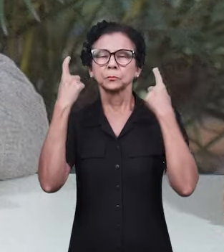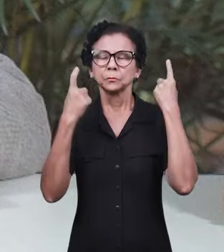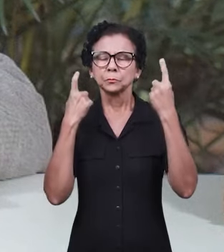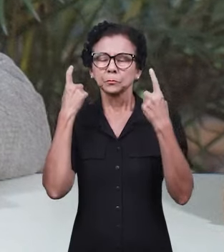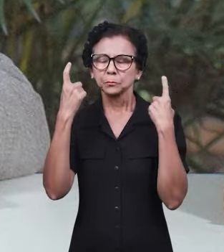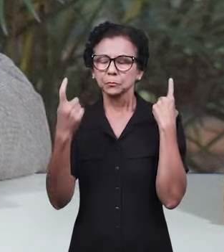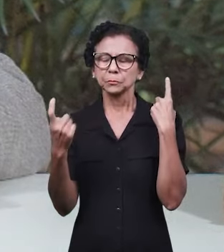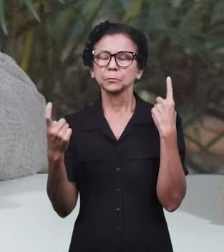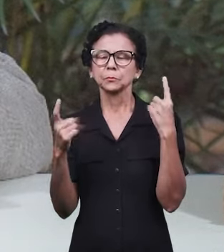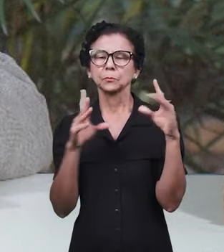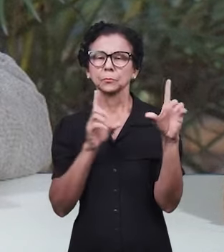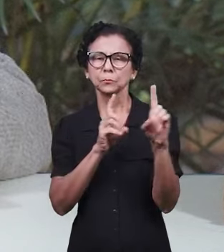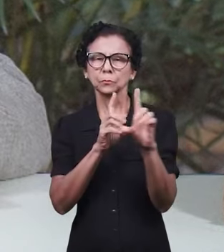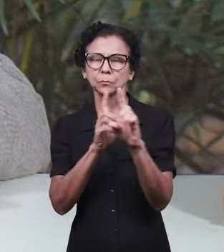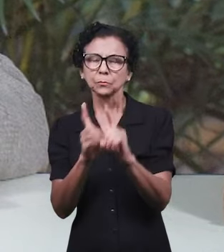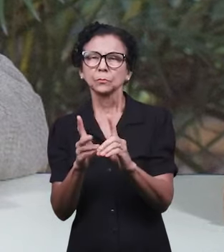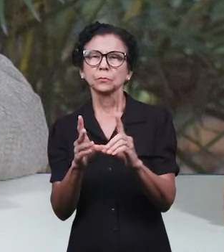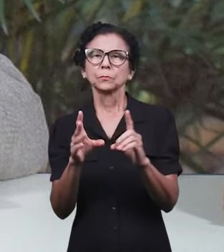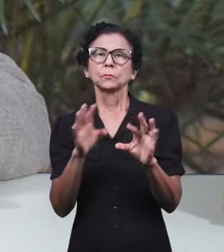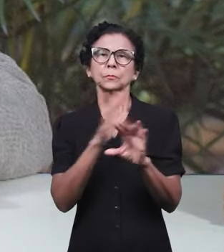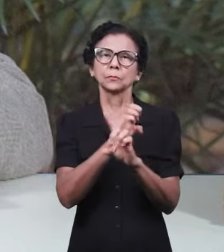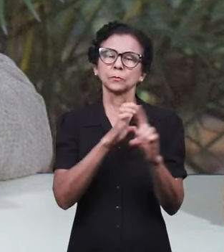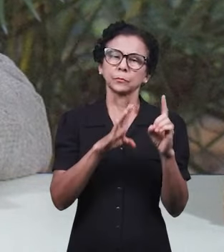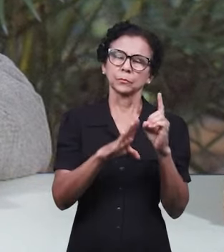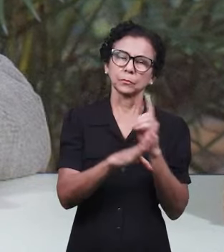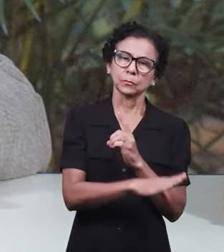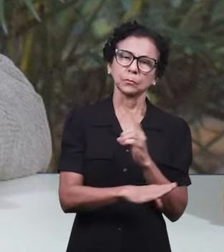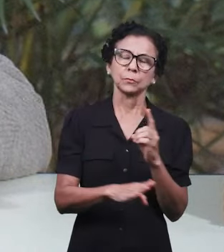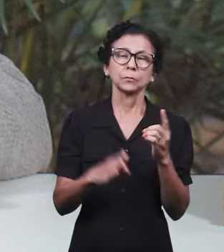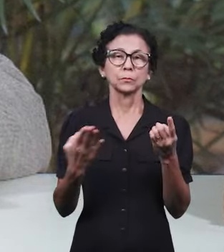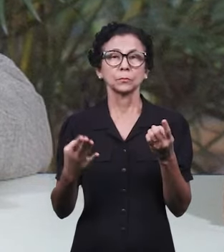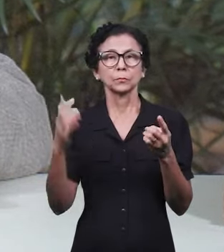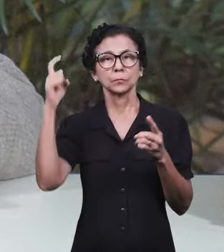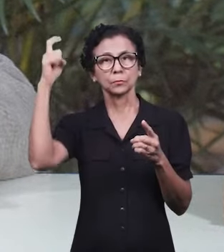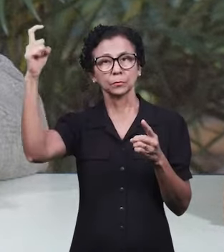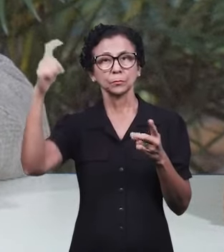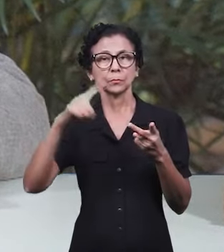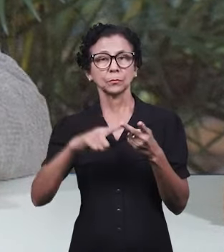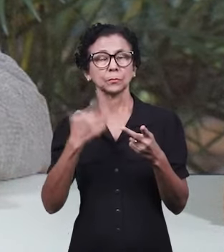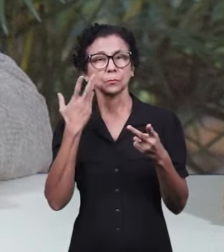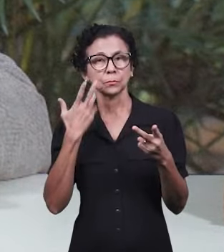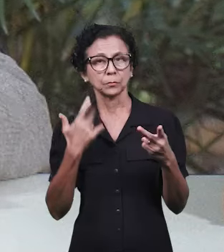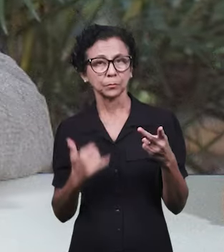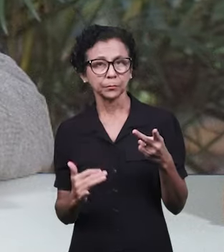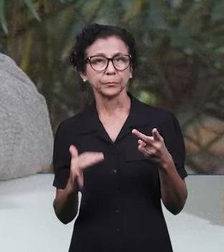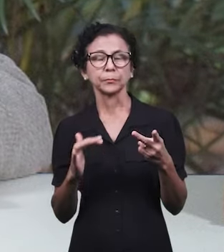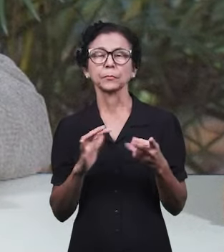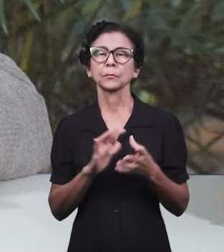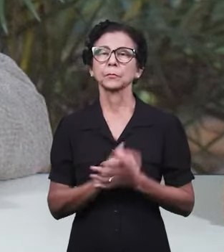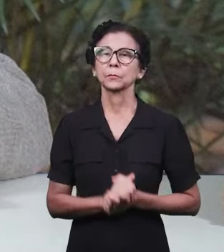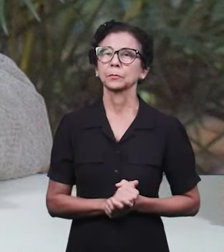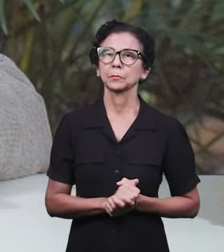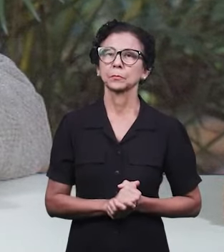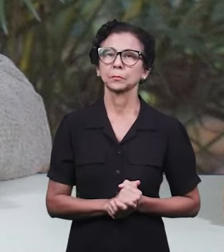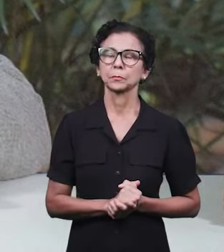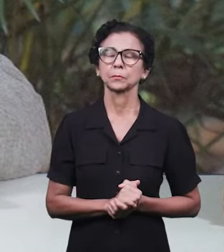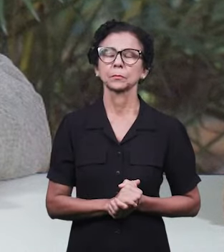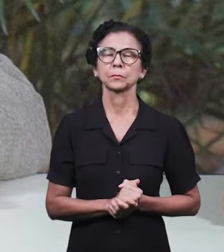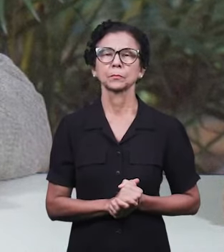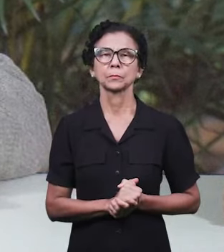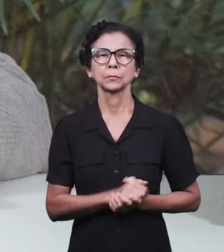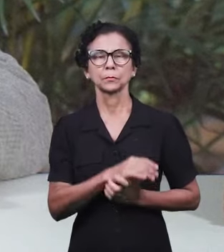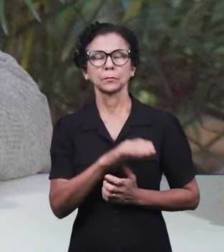adolescentes, até mesmo aqueles que trazem deficiência, todos precisam conhecer essa doutrina. Por isso, nós